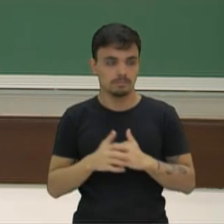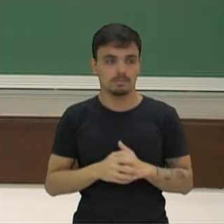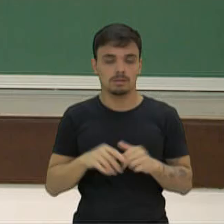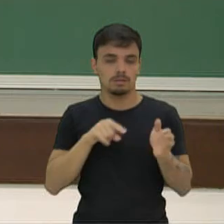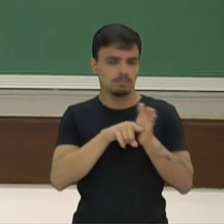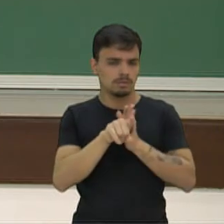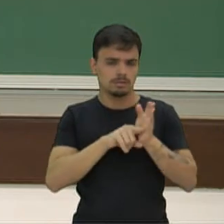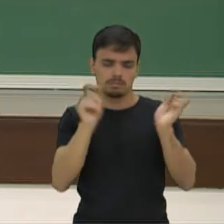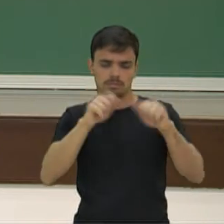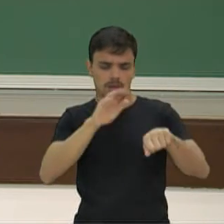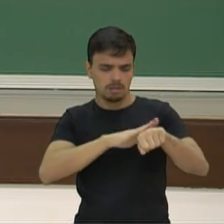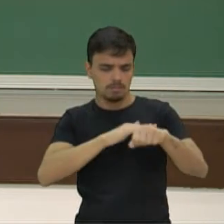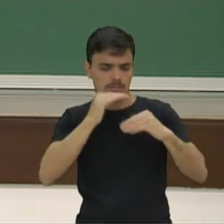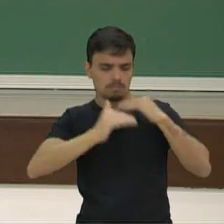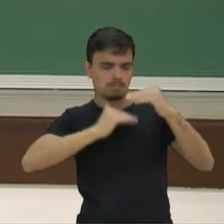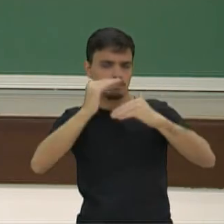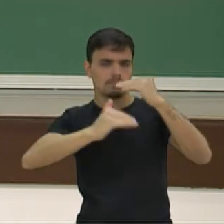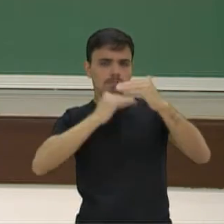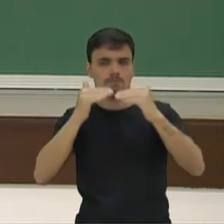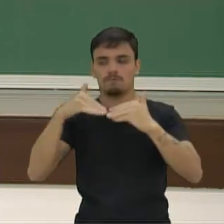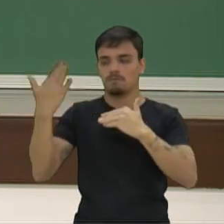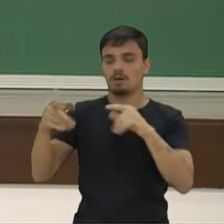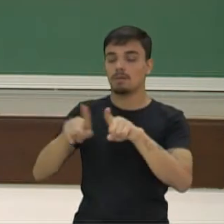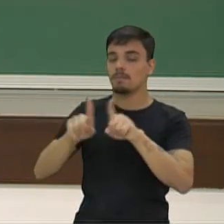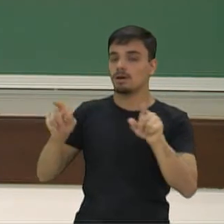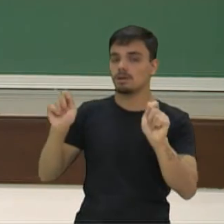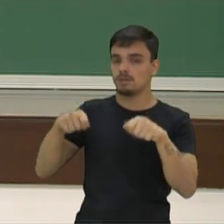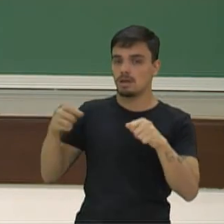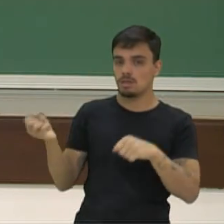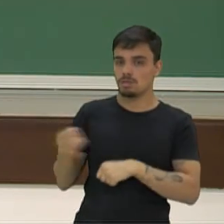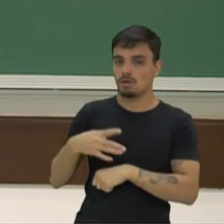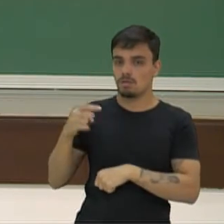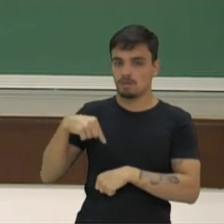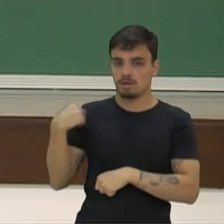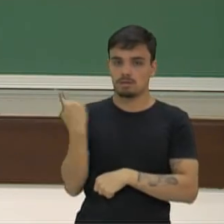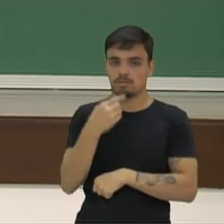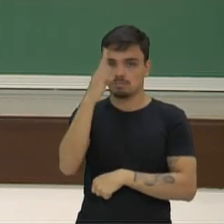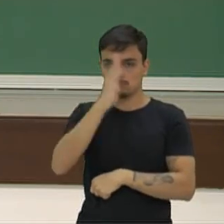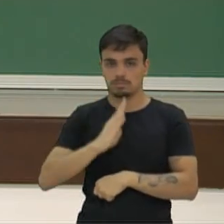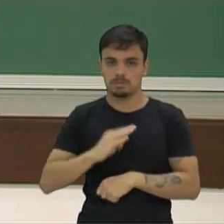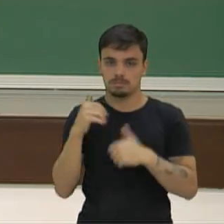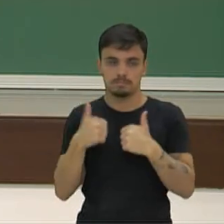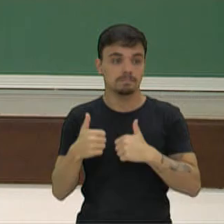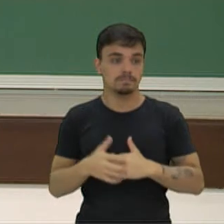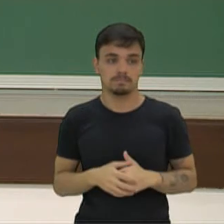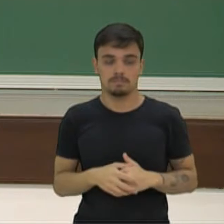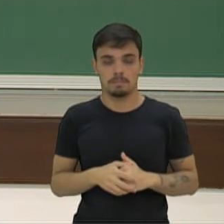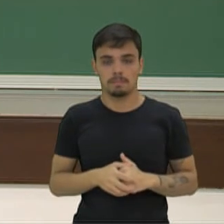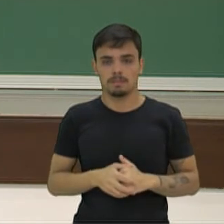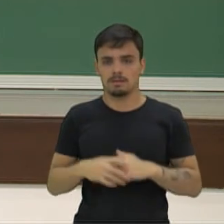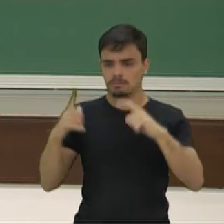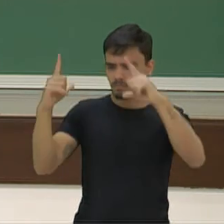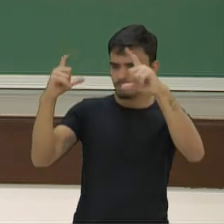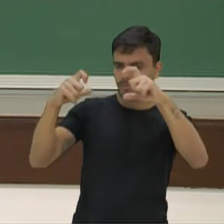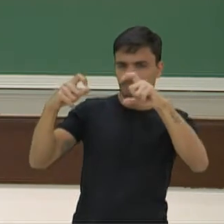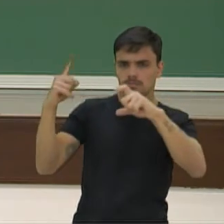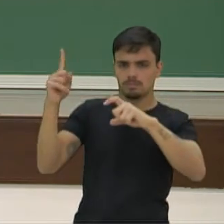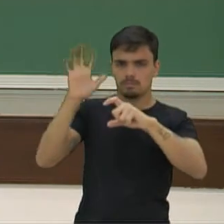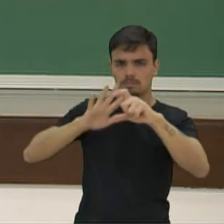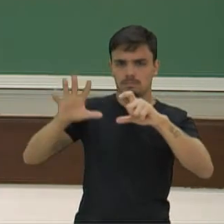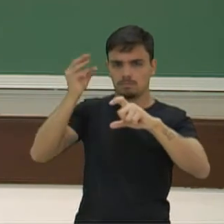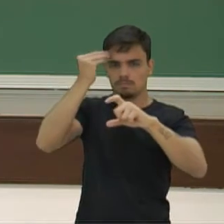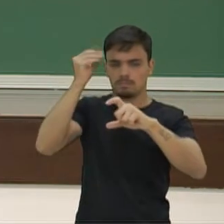não deu tempo de se desenvolver fora, mas por enquanto ele é só nosso, tá bom? Muito bem, tirou uma fotografia mental